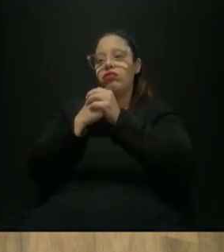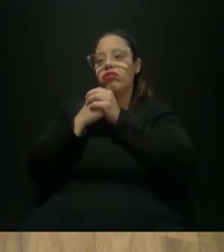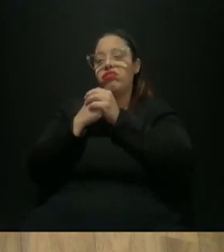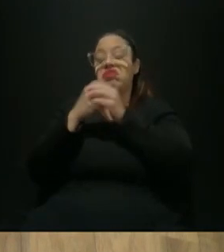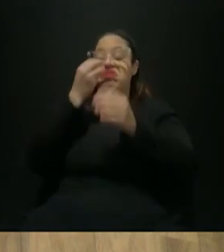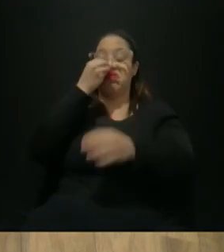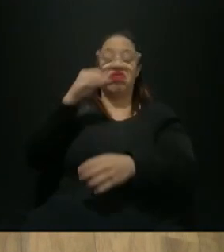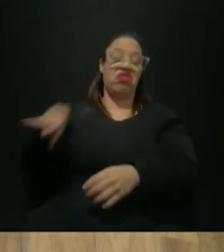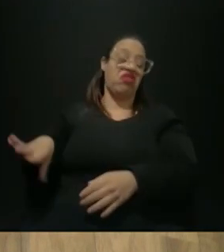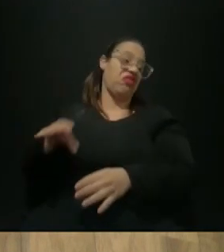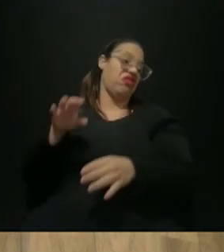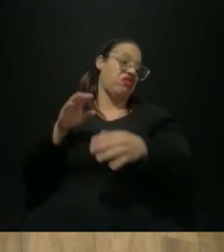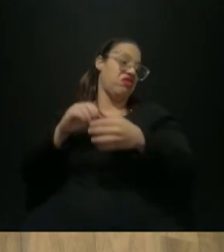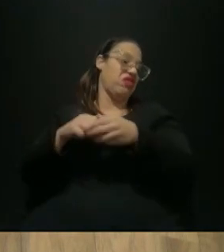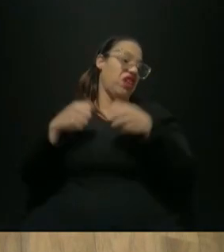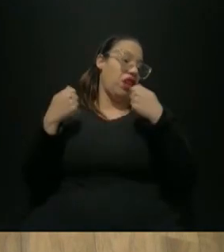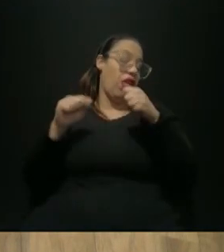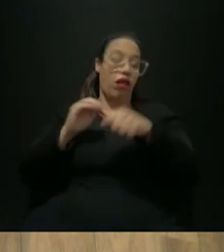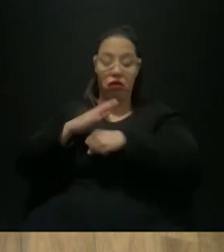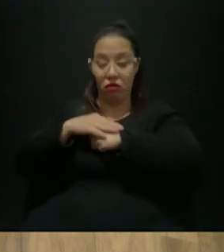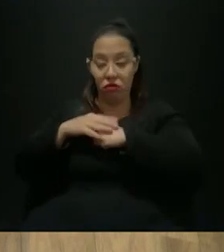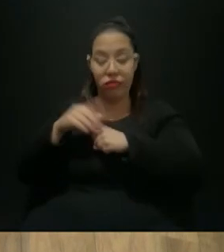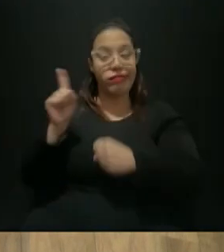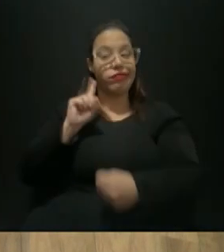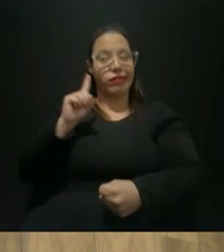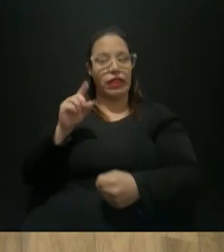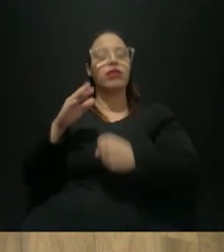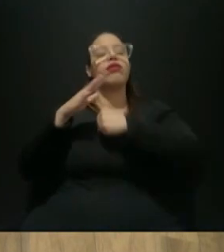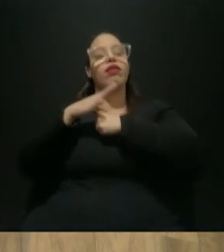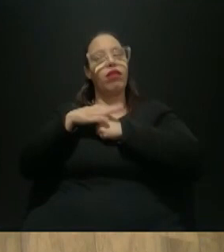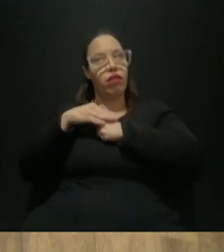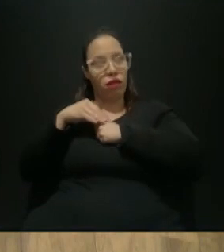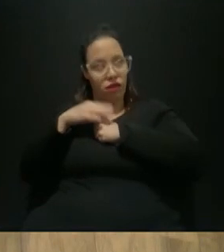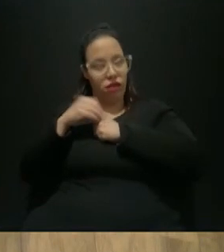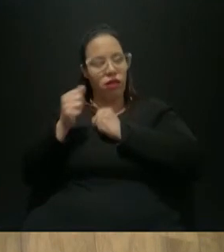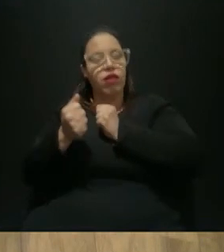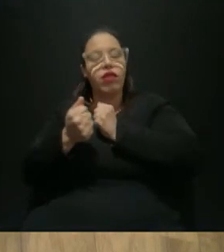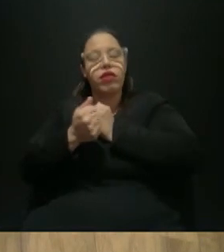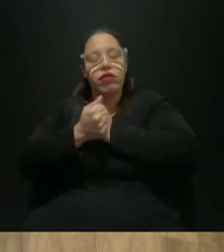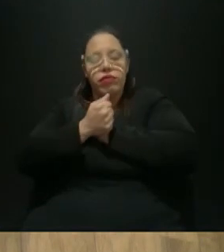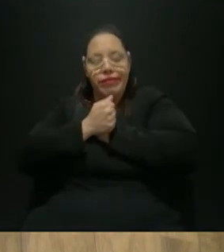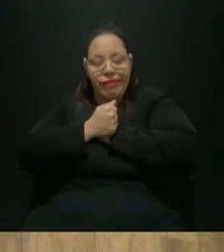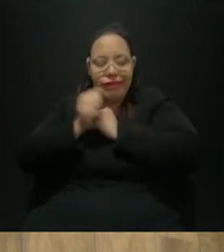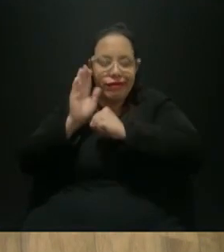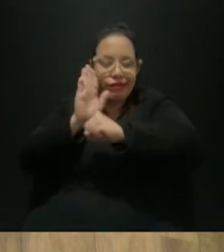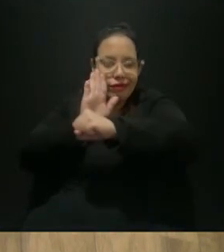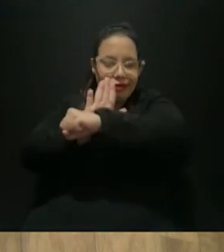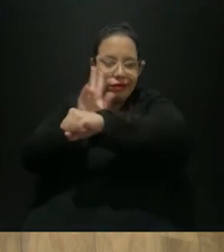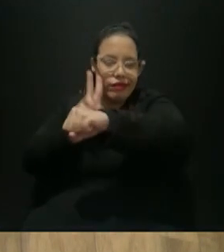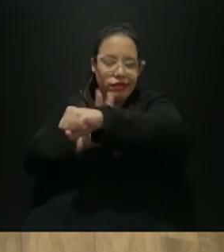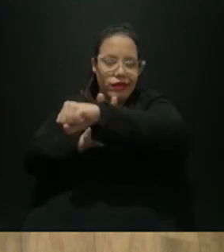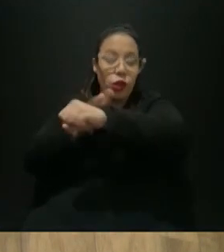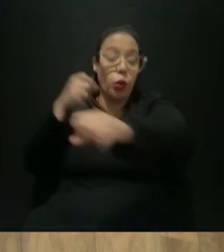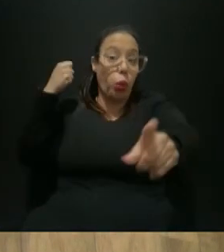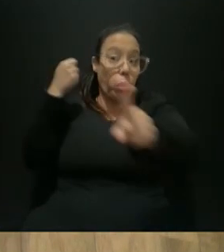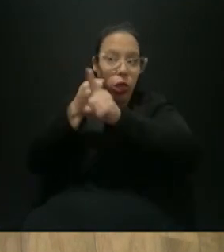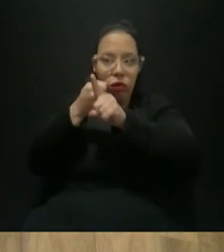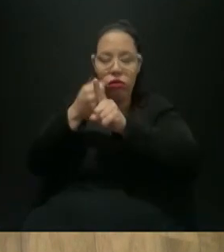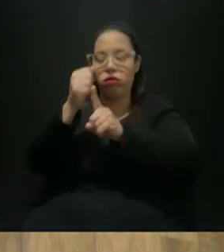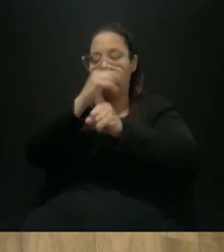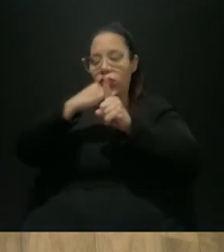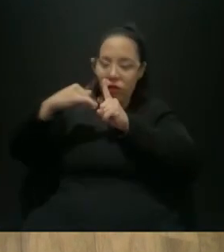que precisa de afeto, mas esse afeto, esse amparo e esse cuidado vai impactar na sociedade no